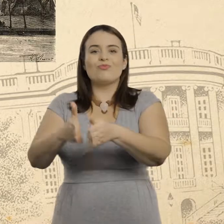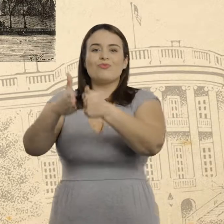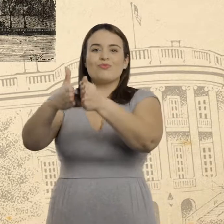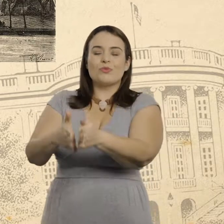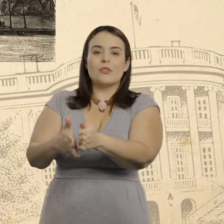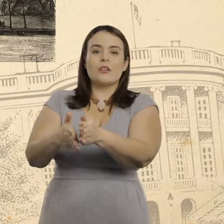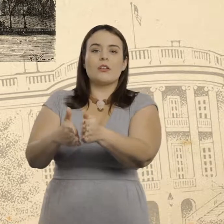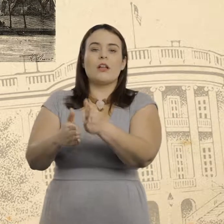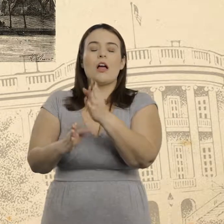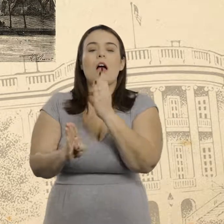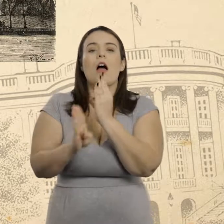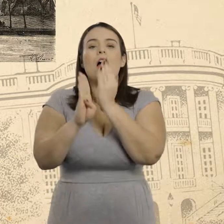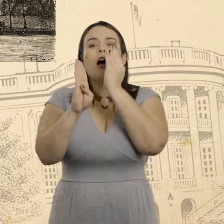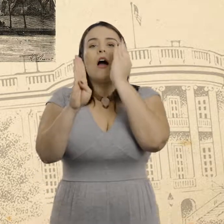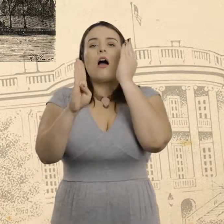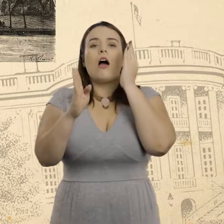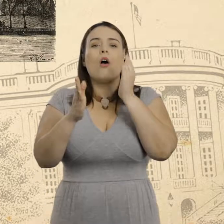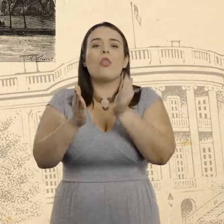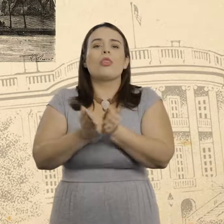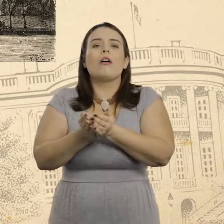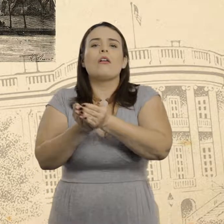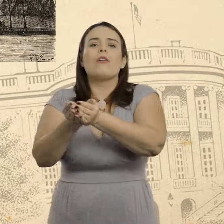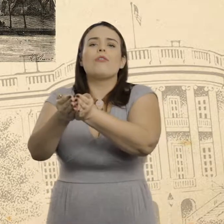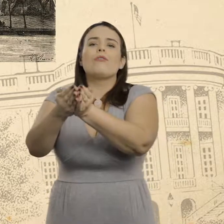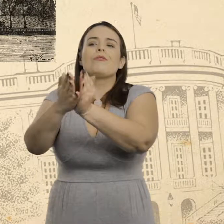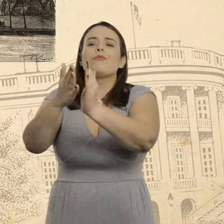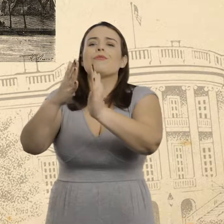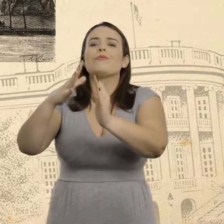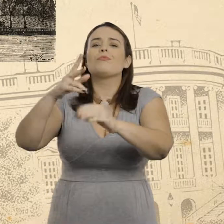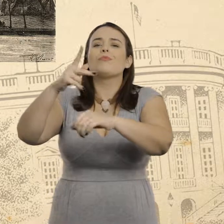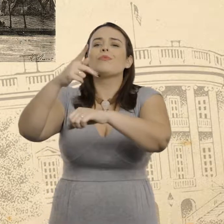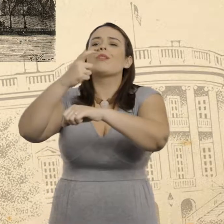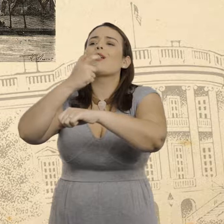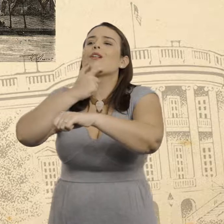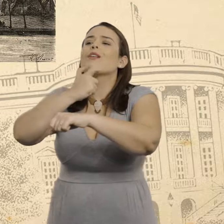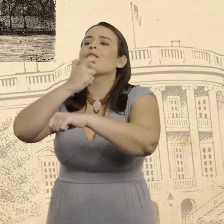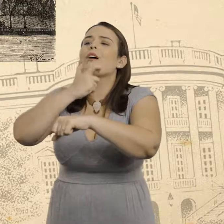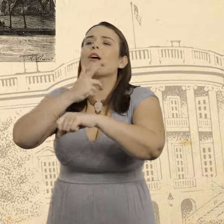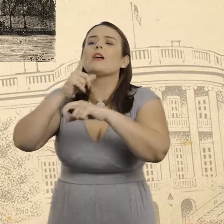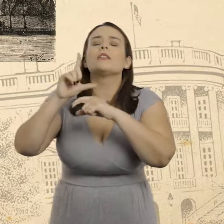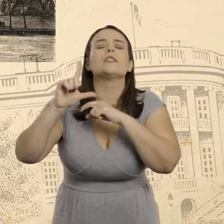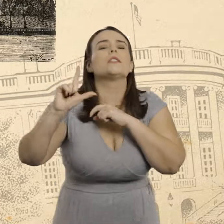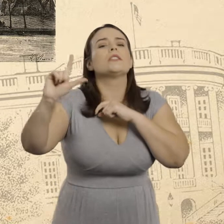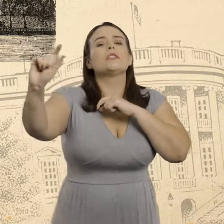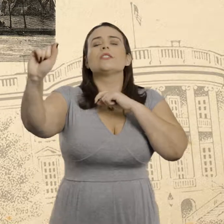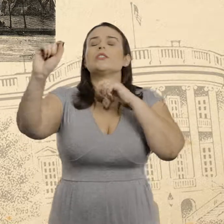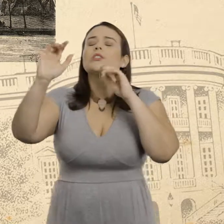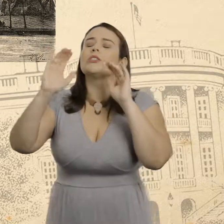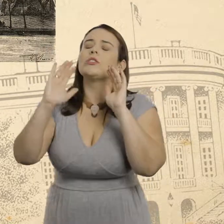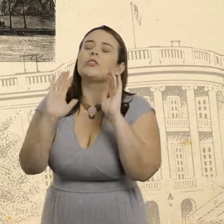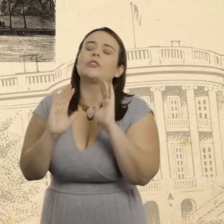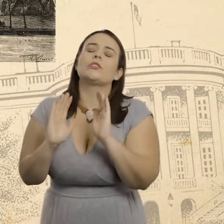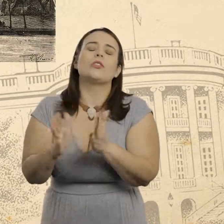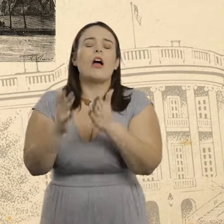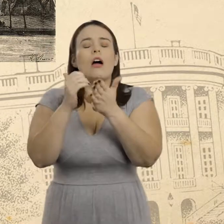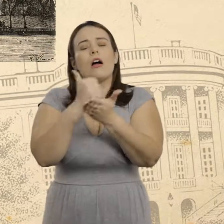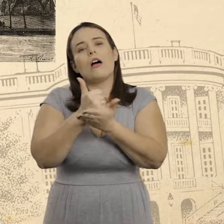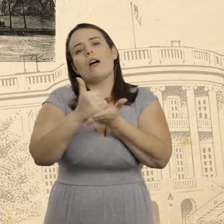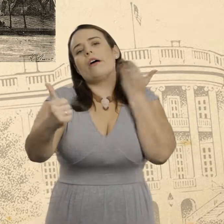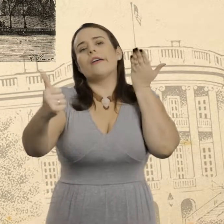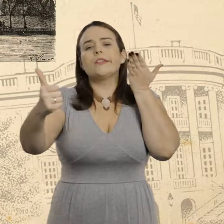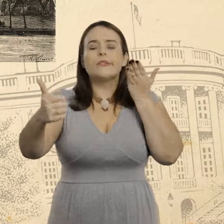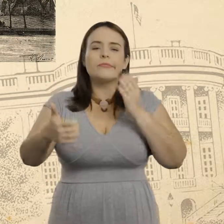trem e descobriram que o navio que ia para Liverpool tinha partido. Eles perderam um navio que os levaria até